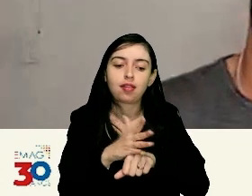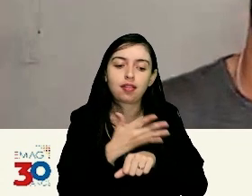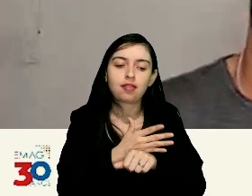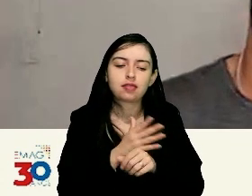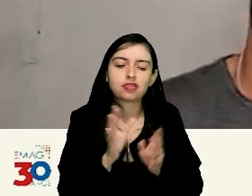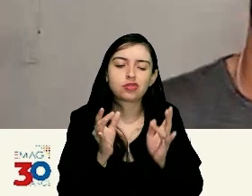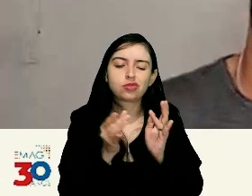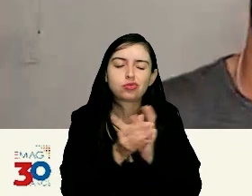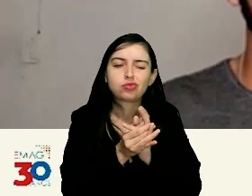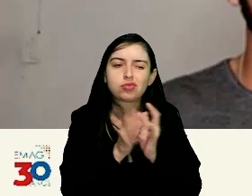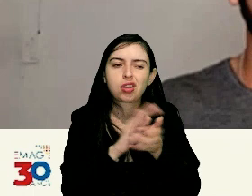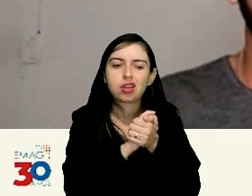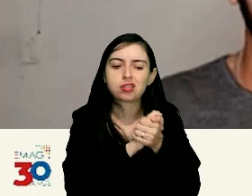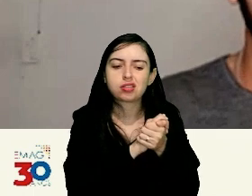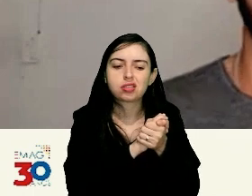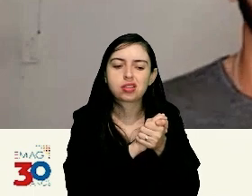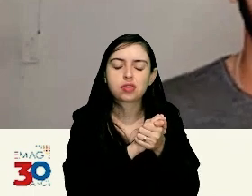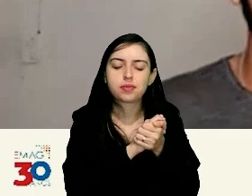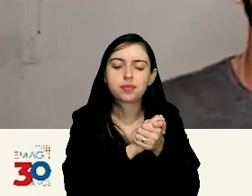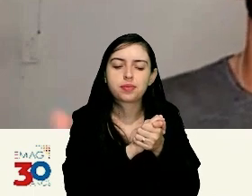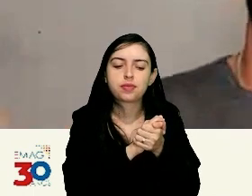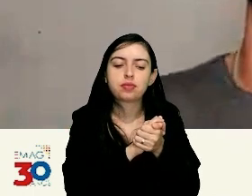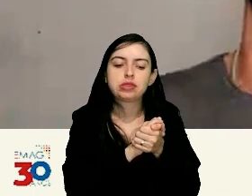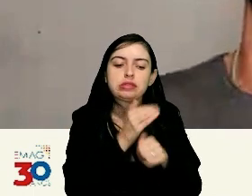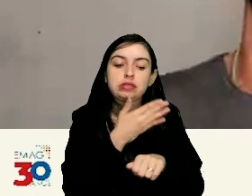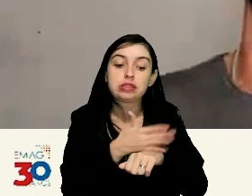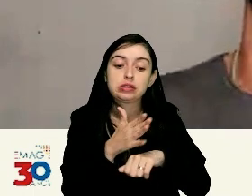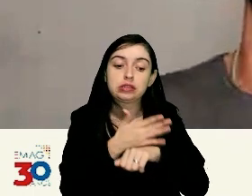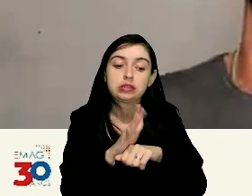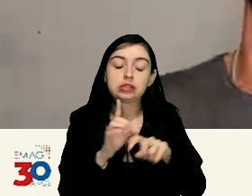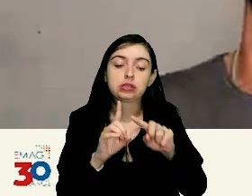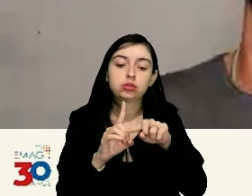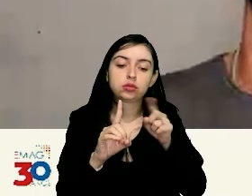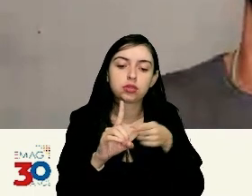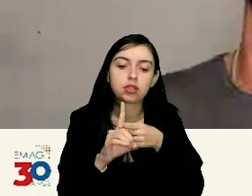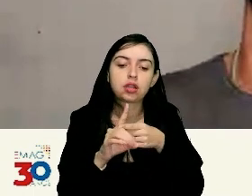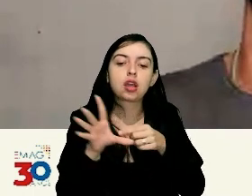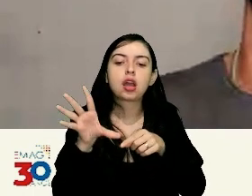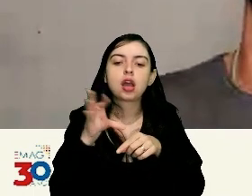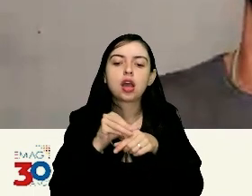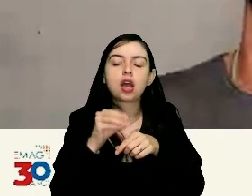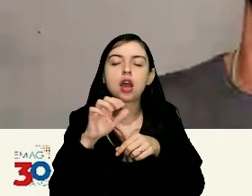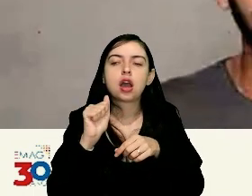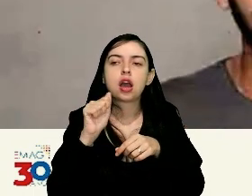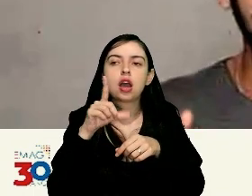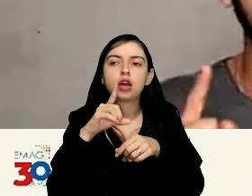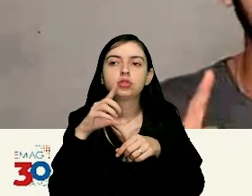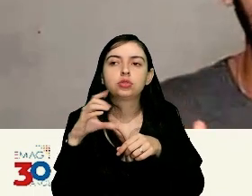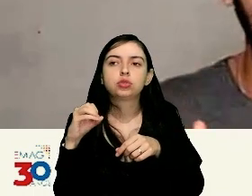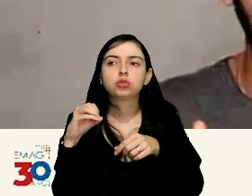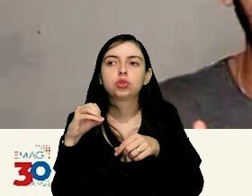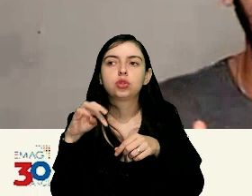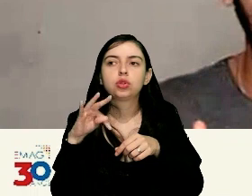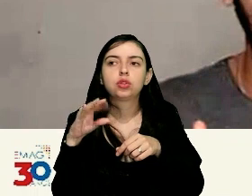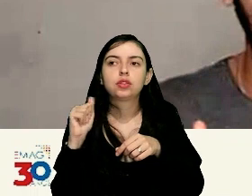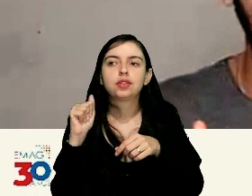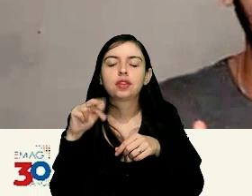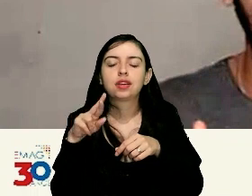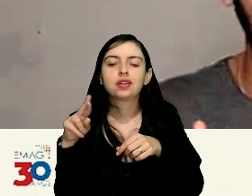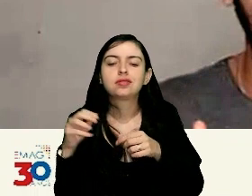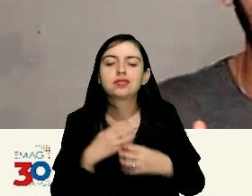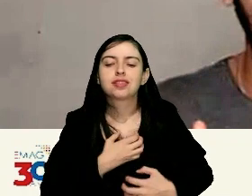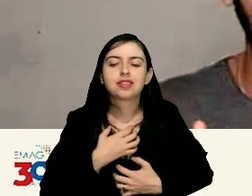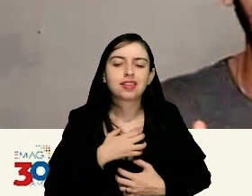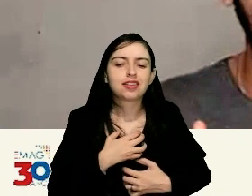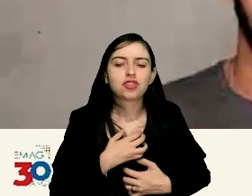configuração familiar, que estão tentando engravidar, tentando adotar, pode ser também, e que se sentem mais pais que já